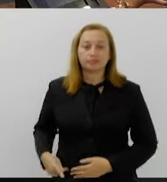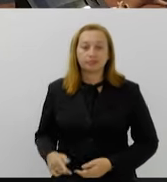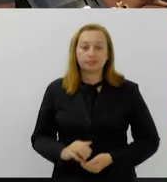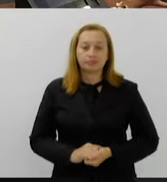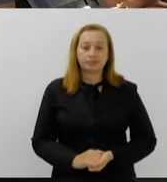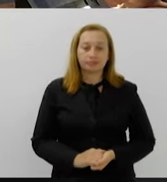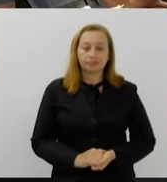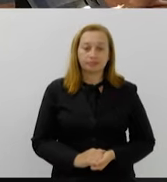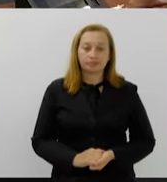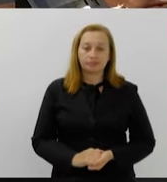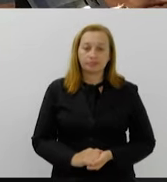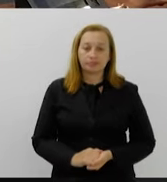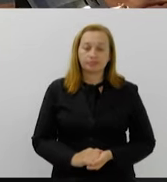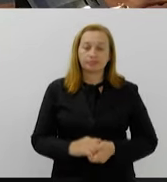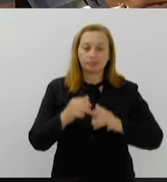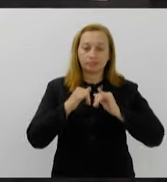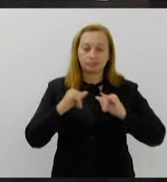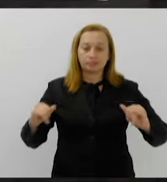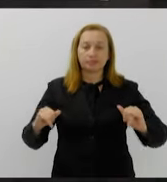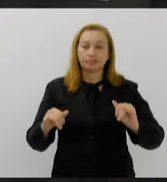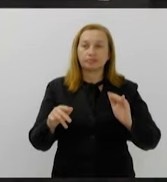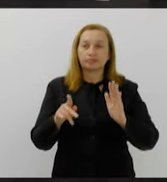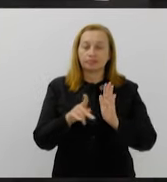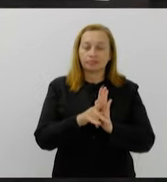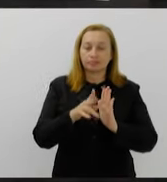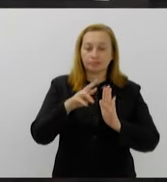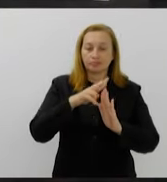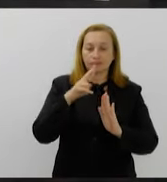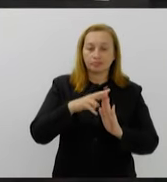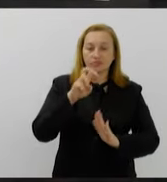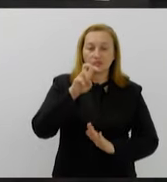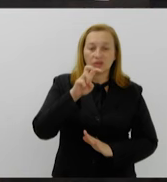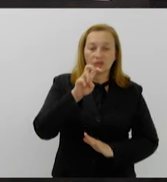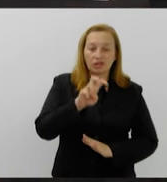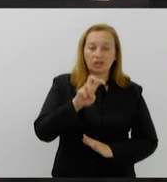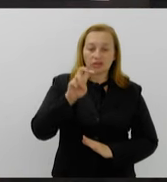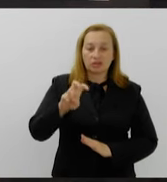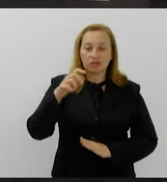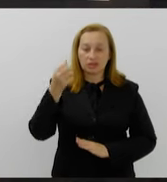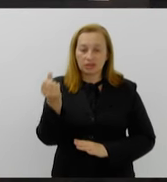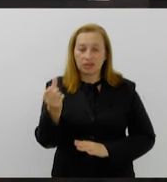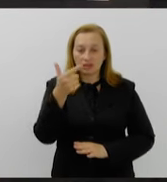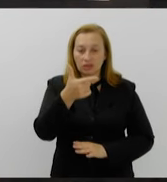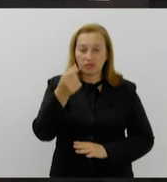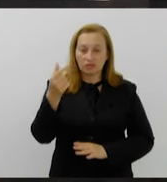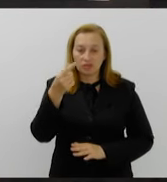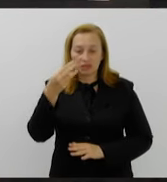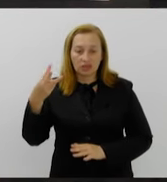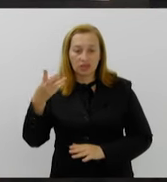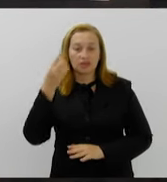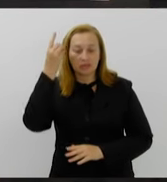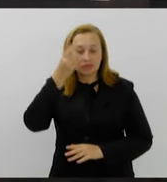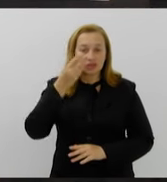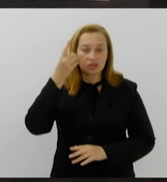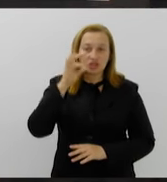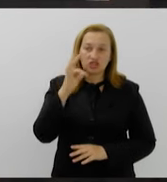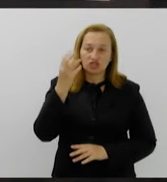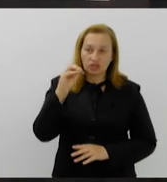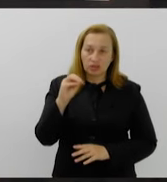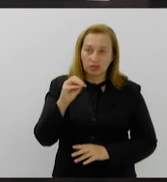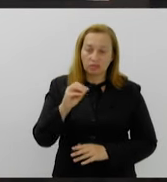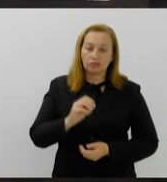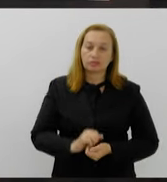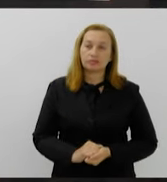Conta aí anuncio projeto de resolução número 556/2022 de autoria do deputado Thiago